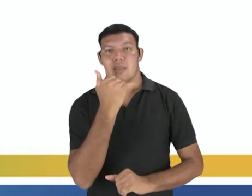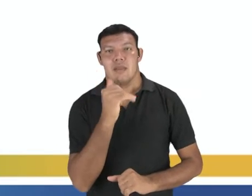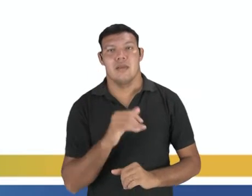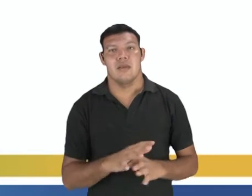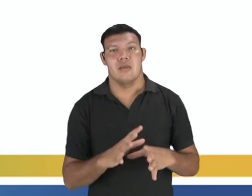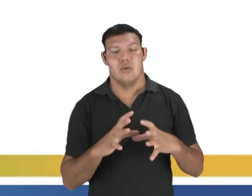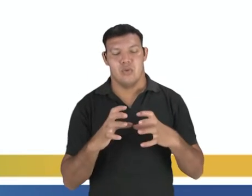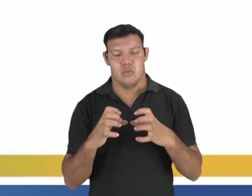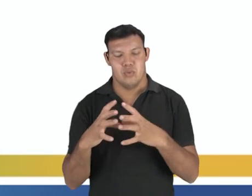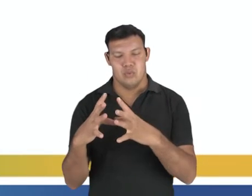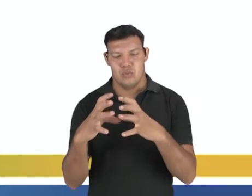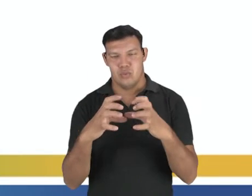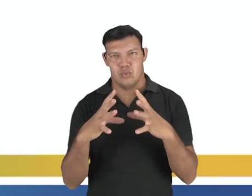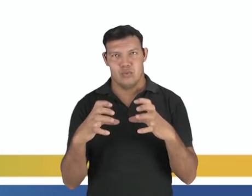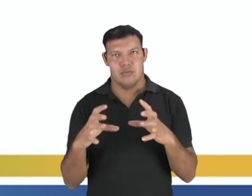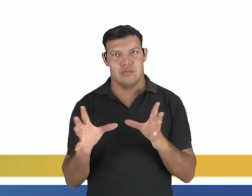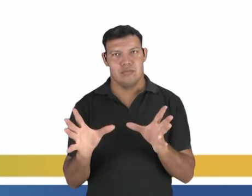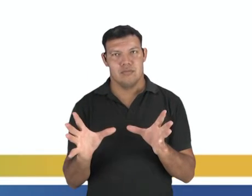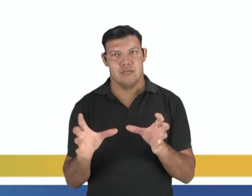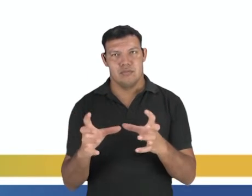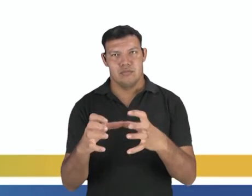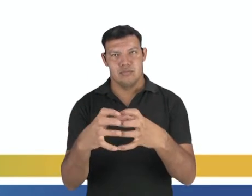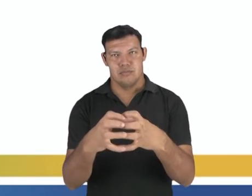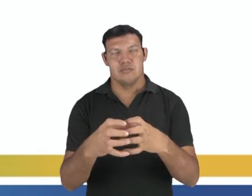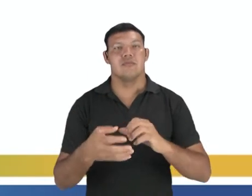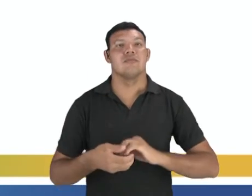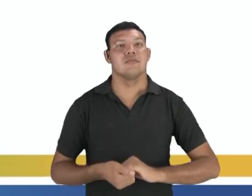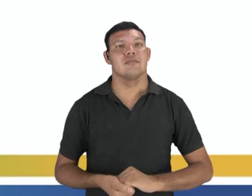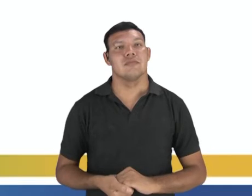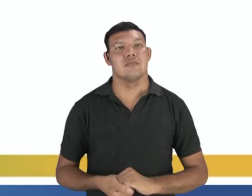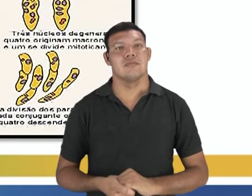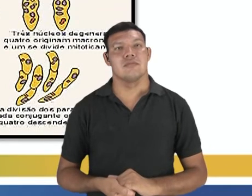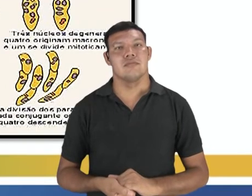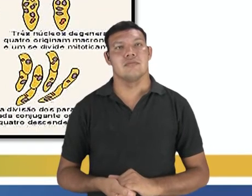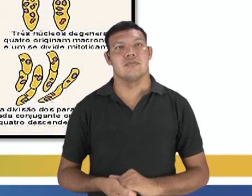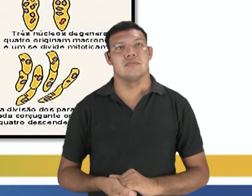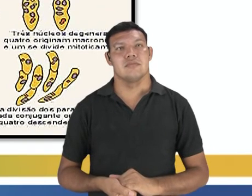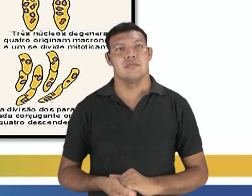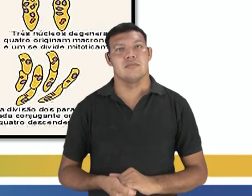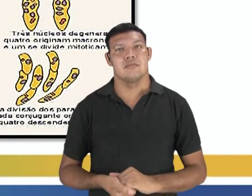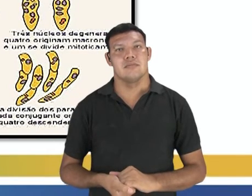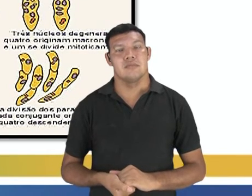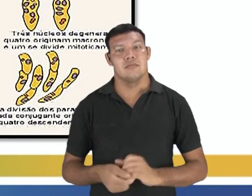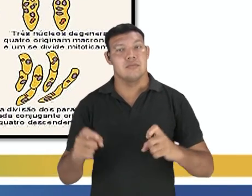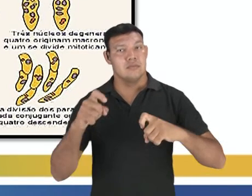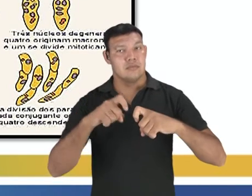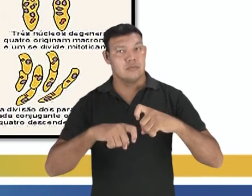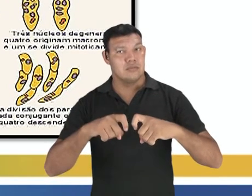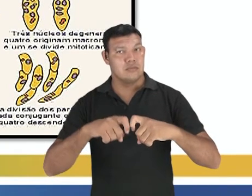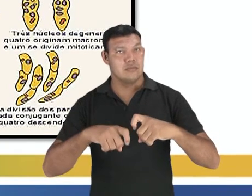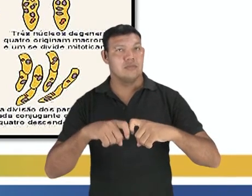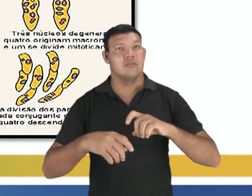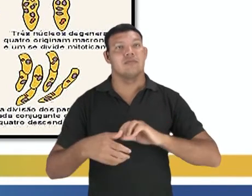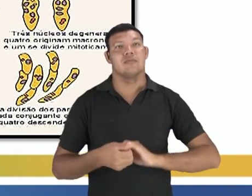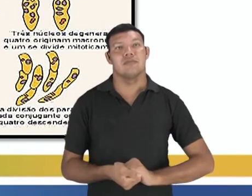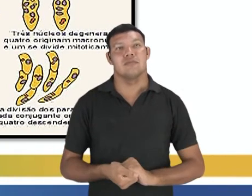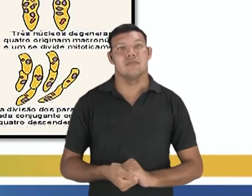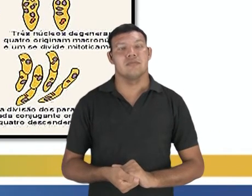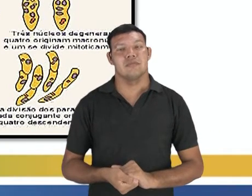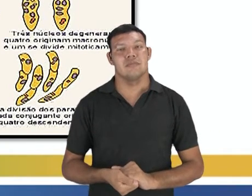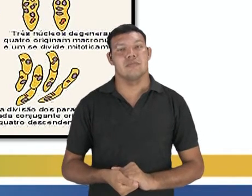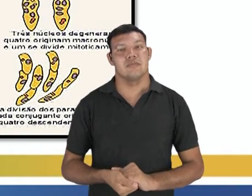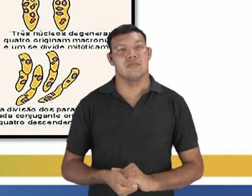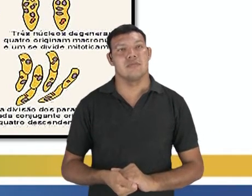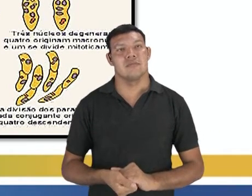seus vacúolos aí para conseguir fazer essa alimentação, tá? E em relação à reprodução, os